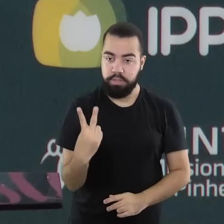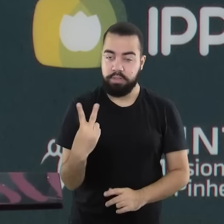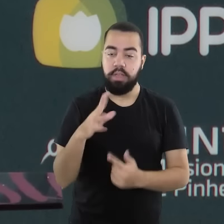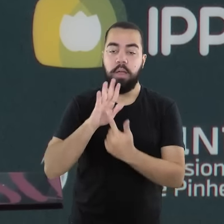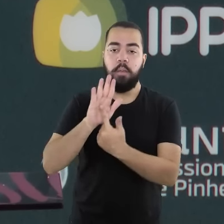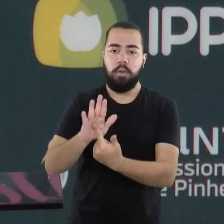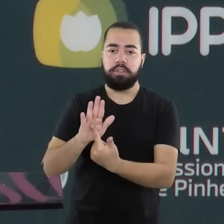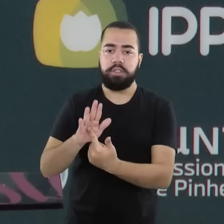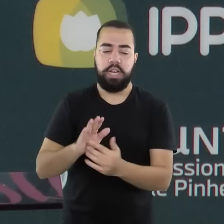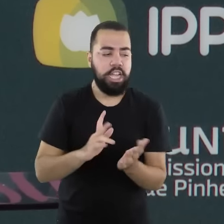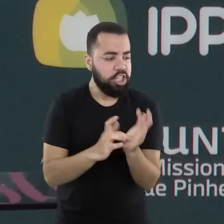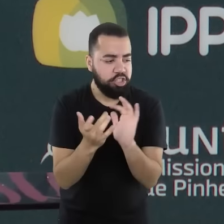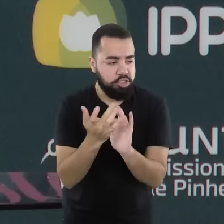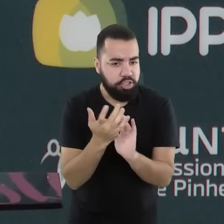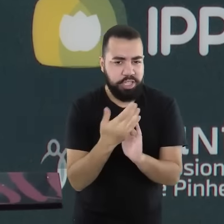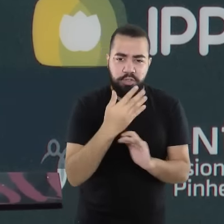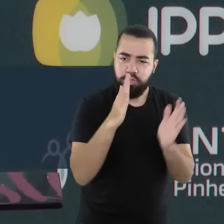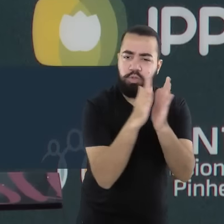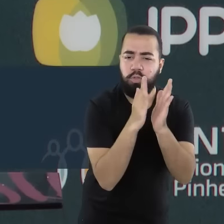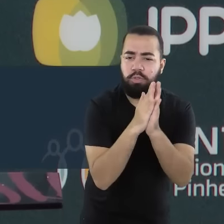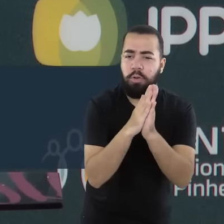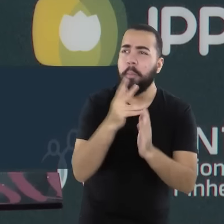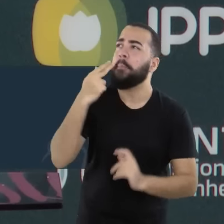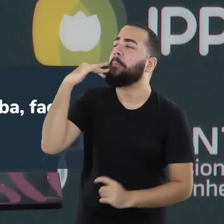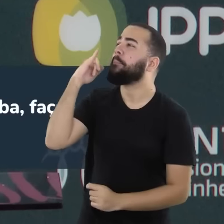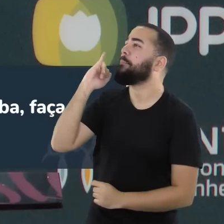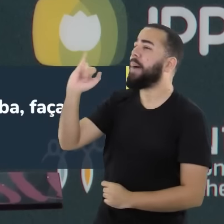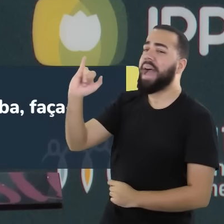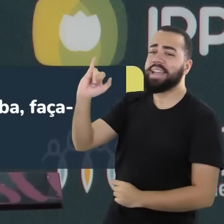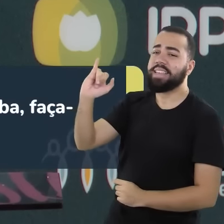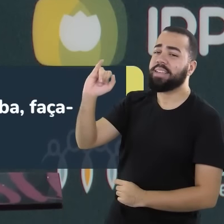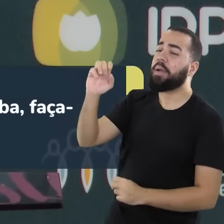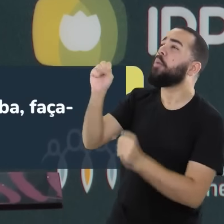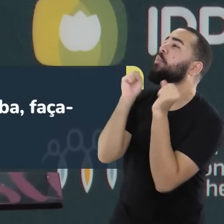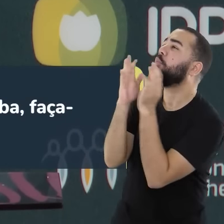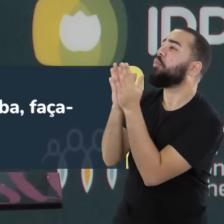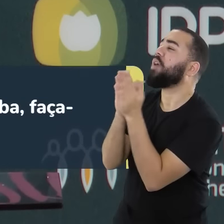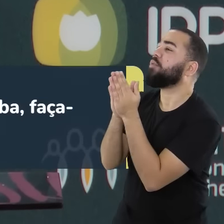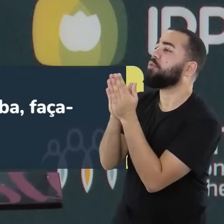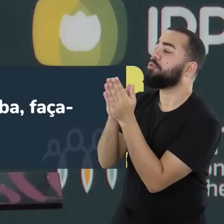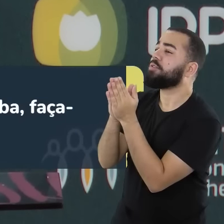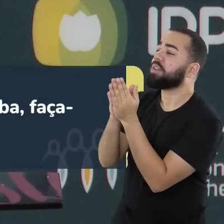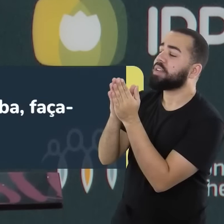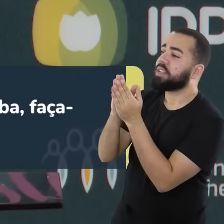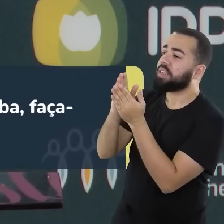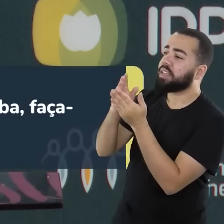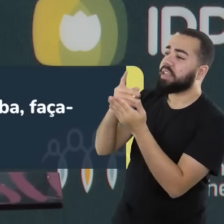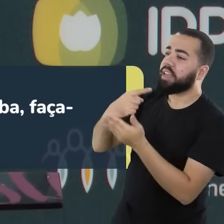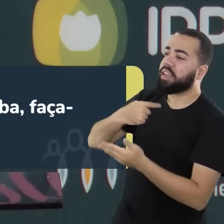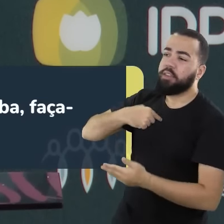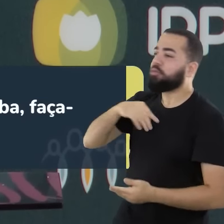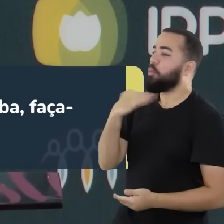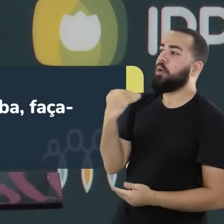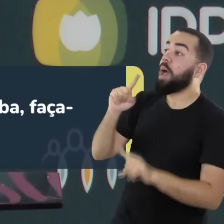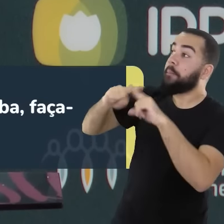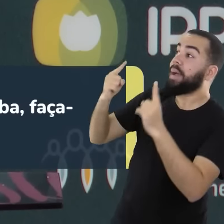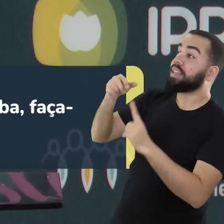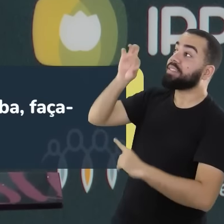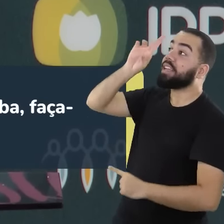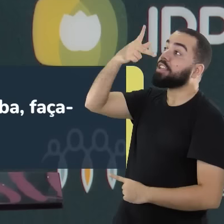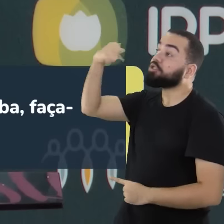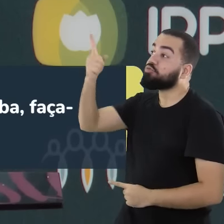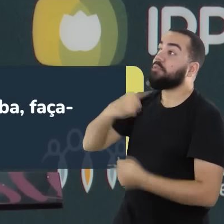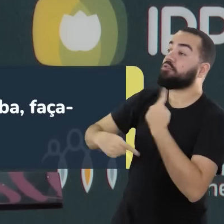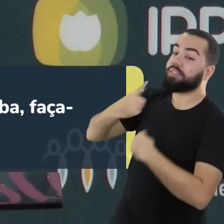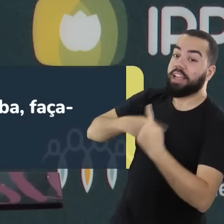tornando-se a retirar-se, orou de novo, dizendo: meu Pai, se não é possível passar de mim este cálice sem que eu beba,